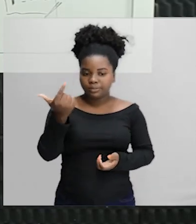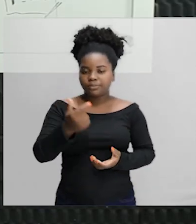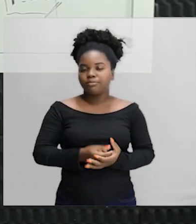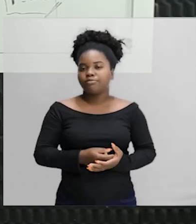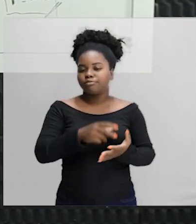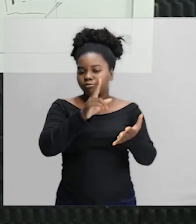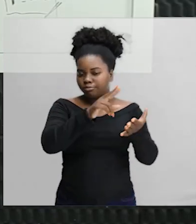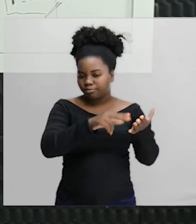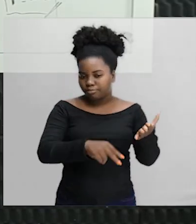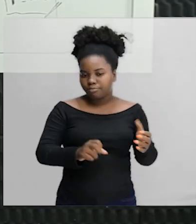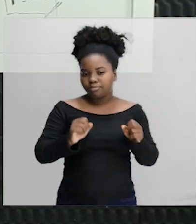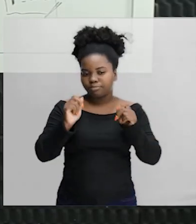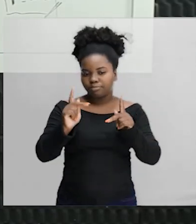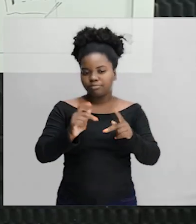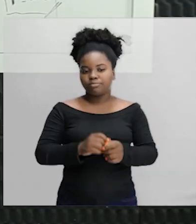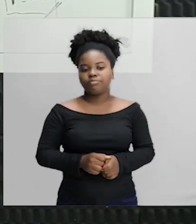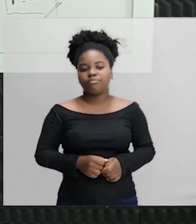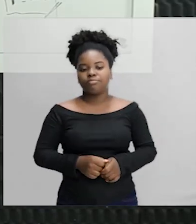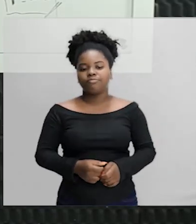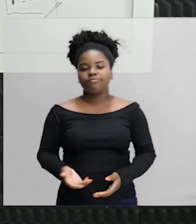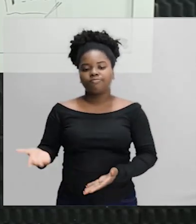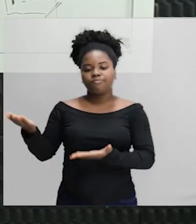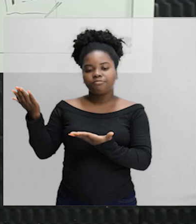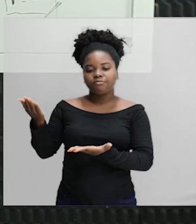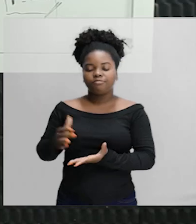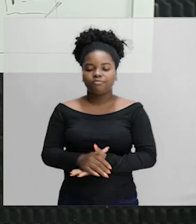2. A questão 2 diz o seguinte: